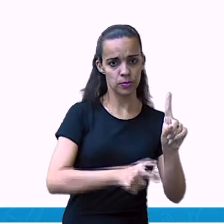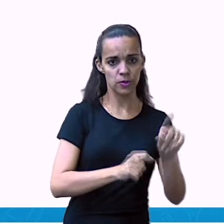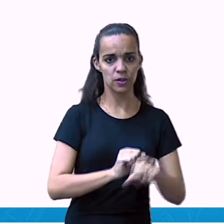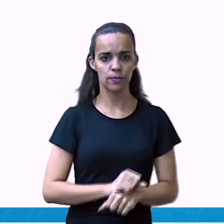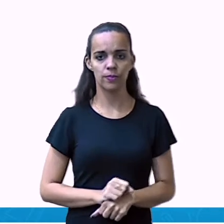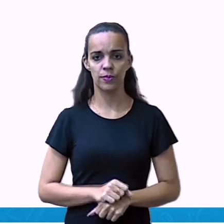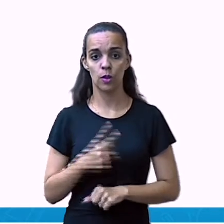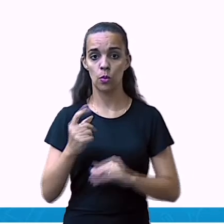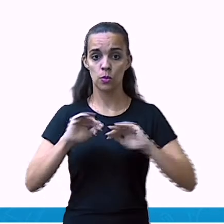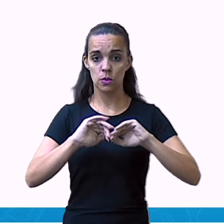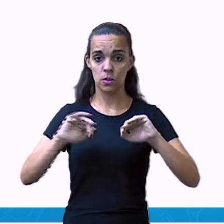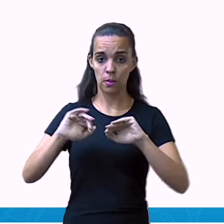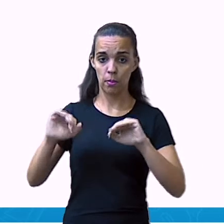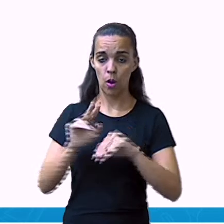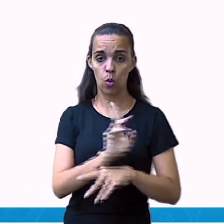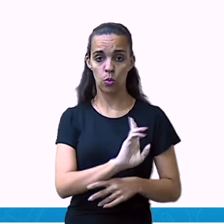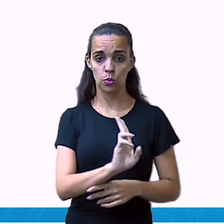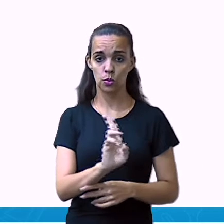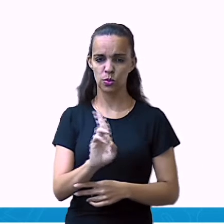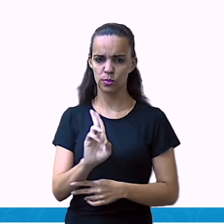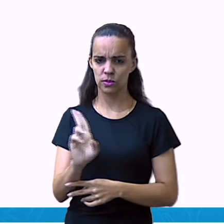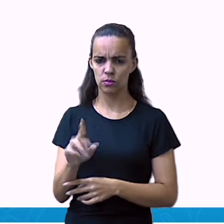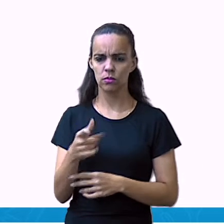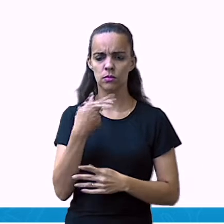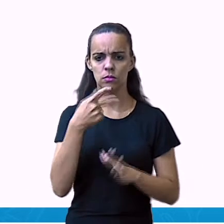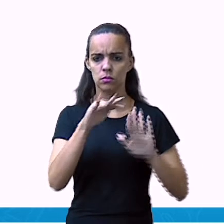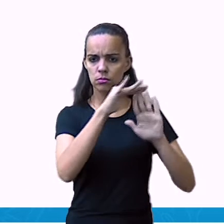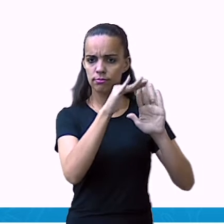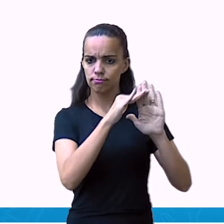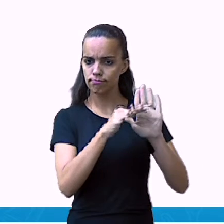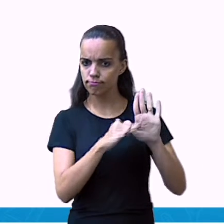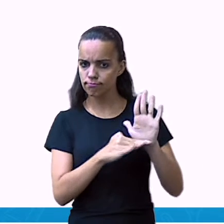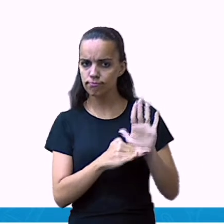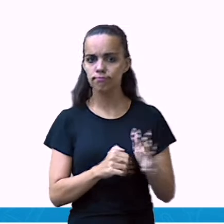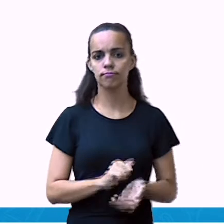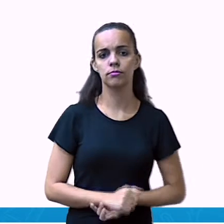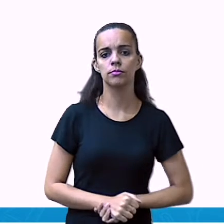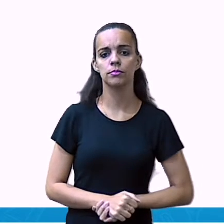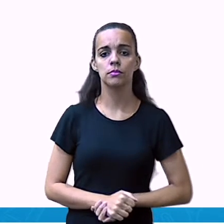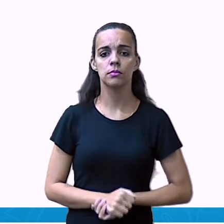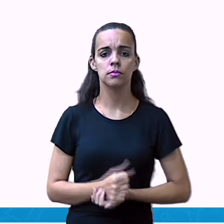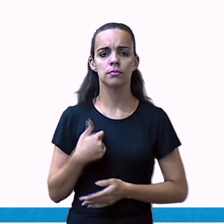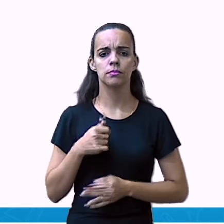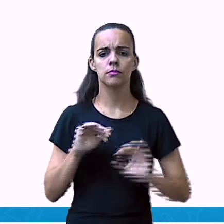É separar os nomes que estão sendo listados?